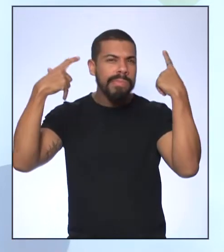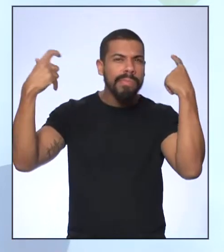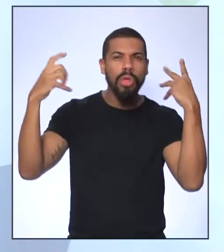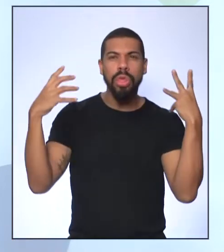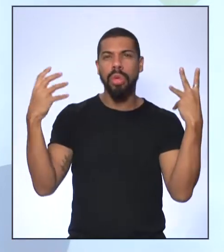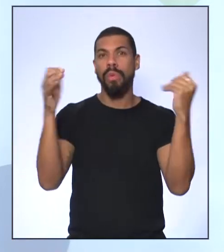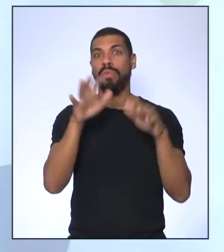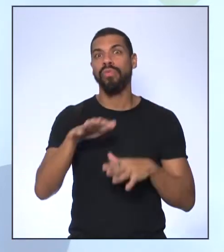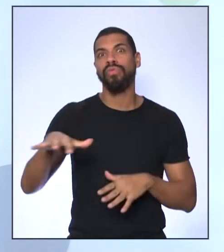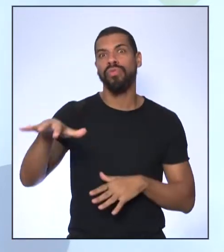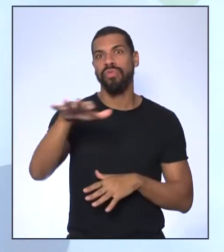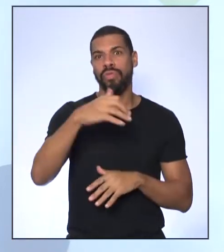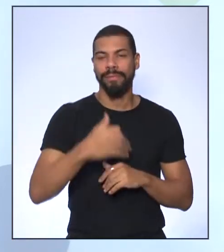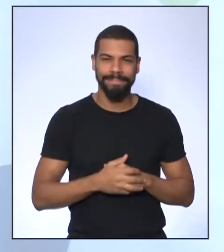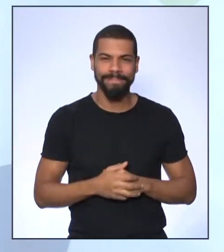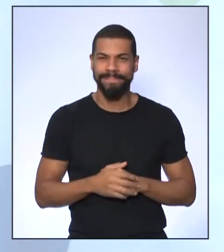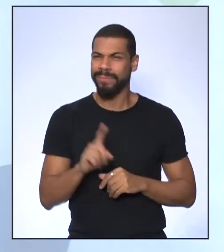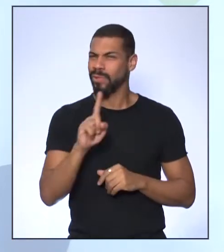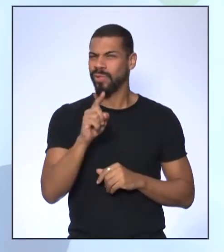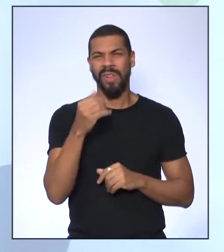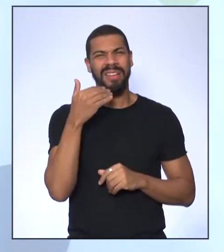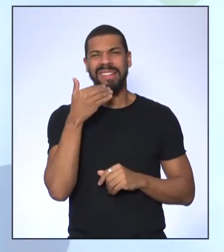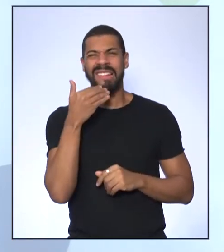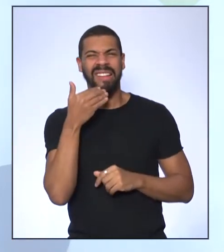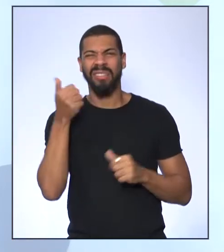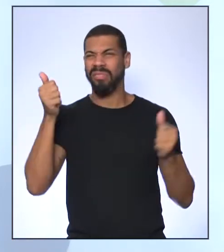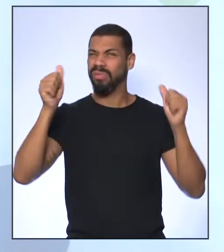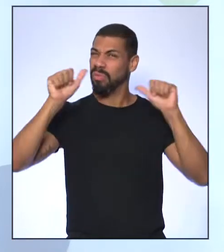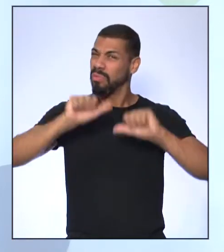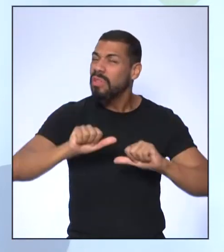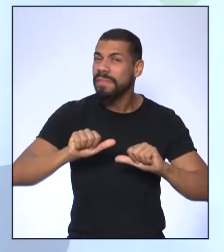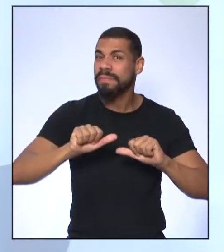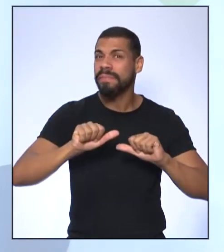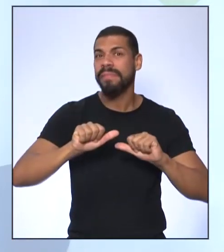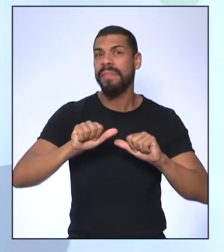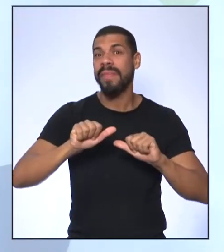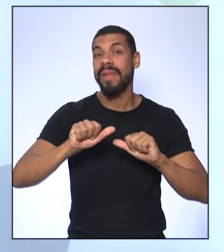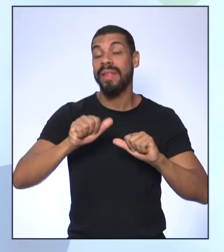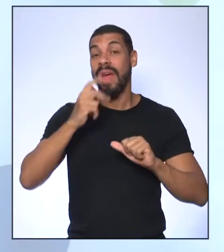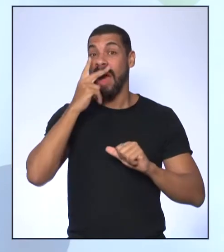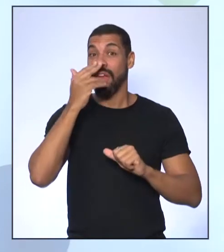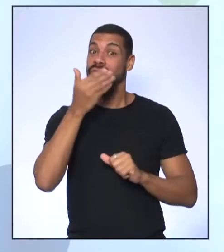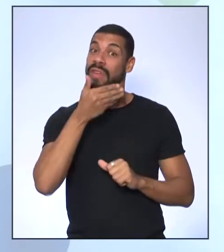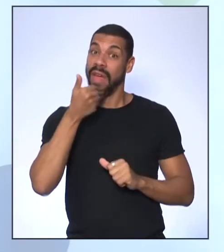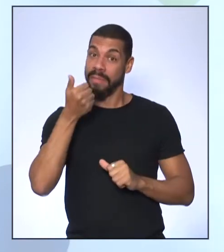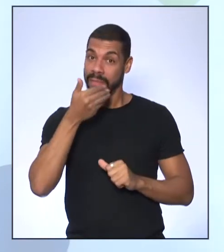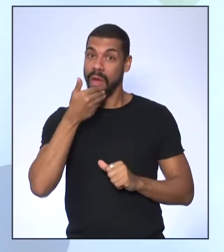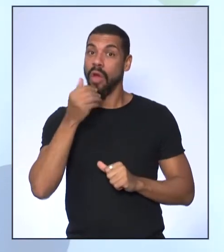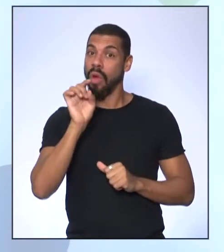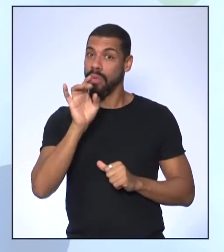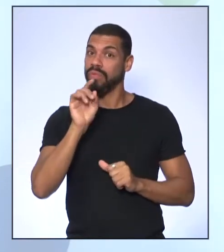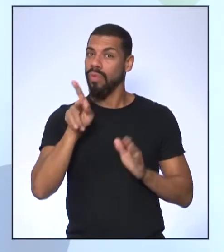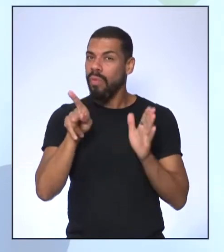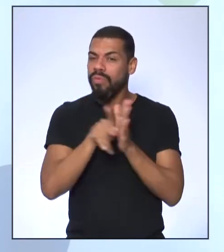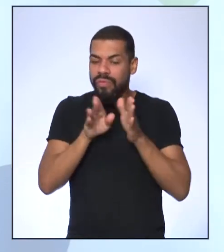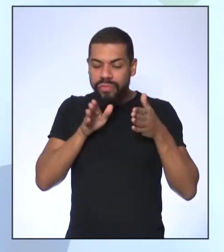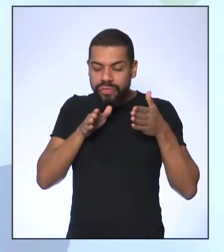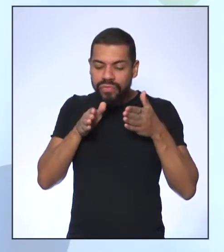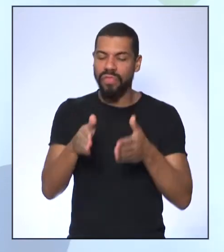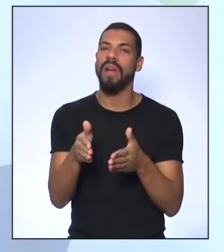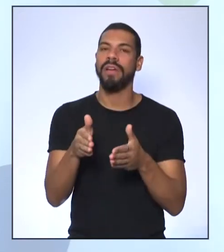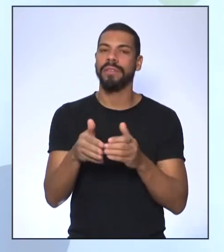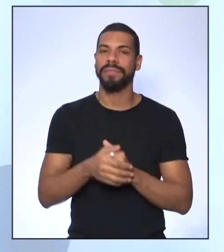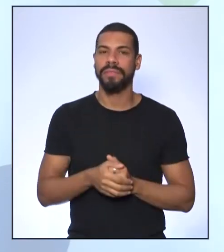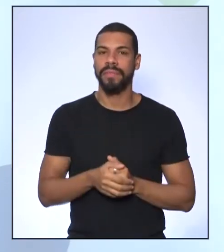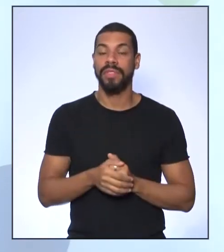som do ambiente, você vai captar o ruído, toda a poluição sonora, que às vezes não vai compor a paisagem sonora daquilo que você está produzindo.